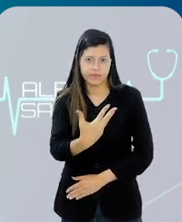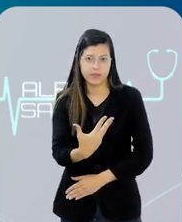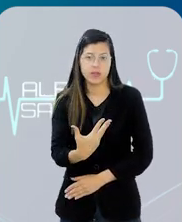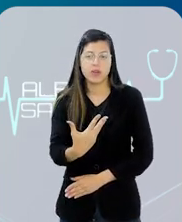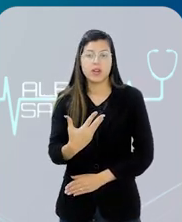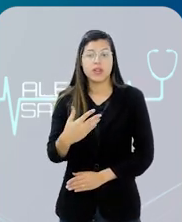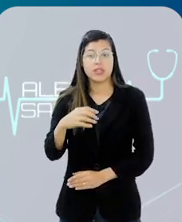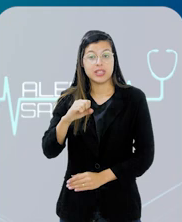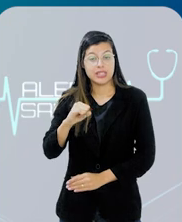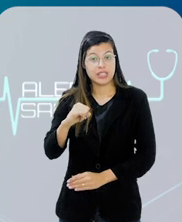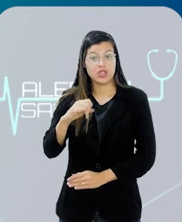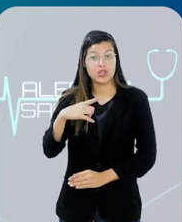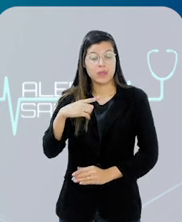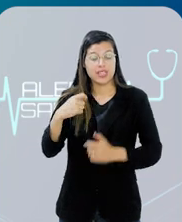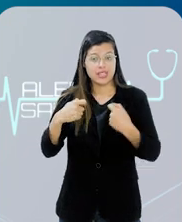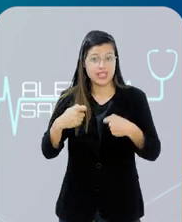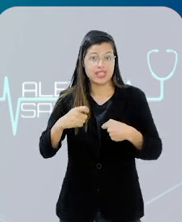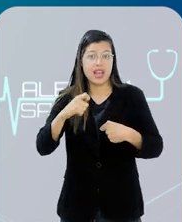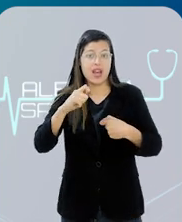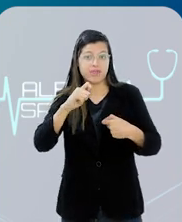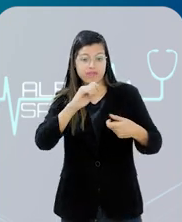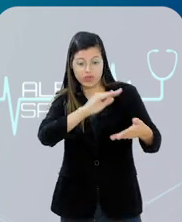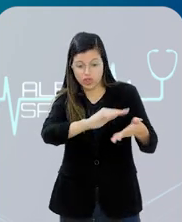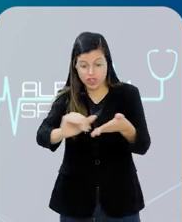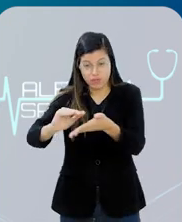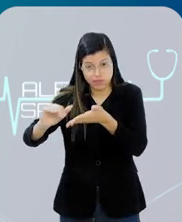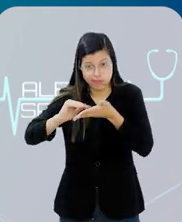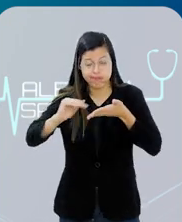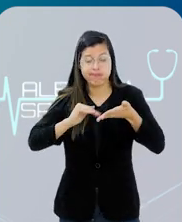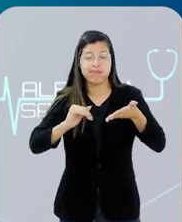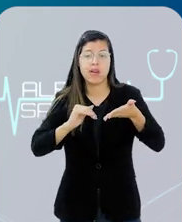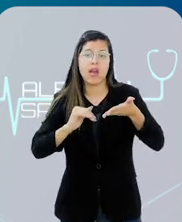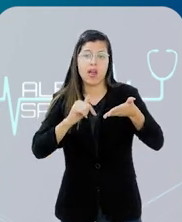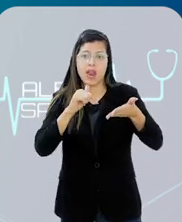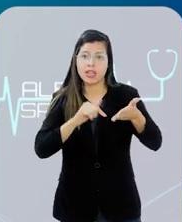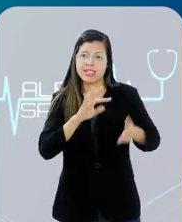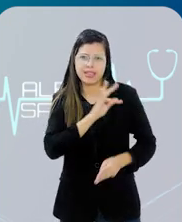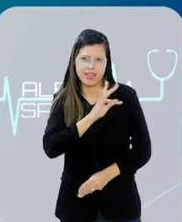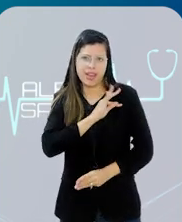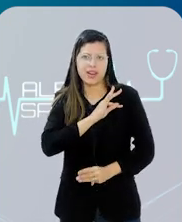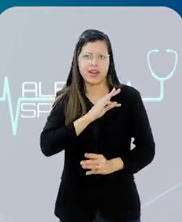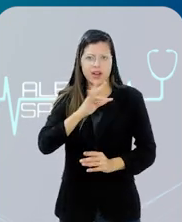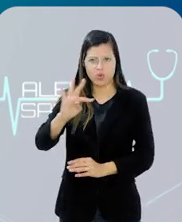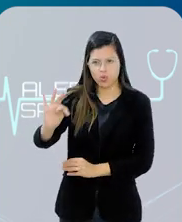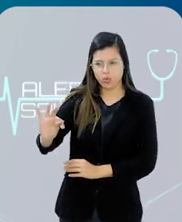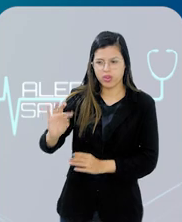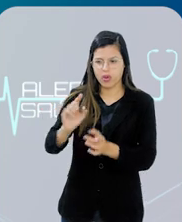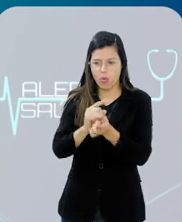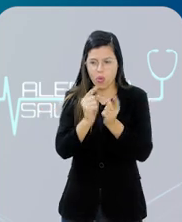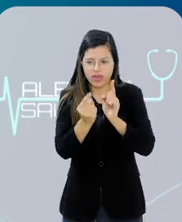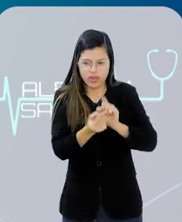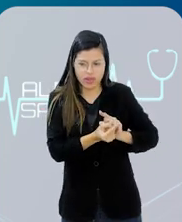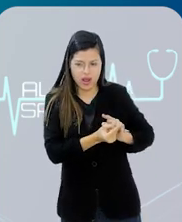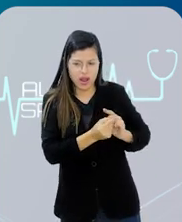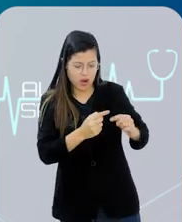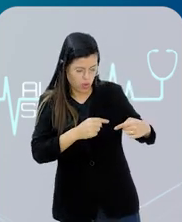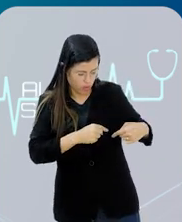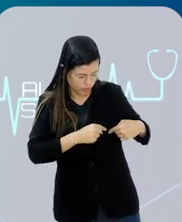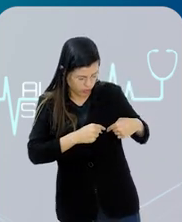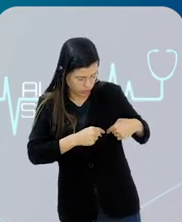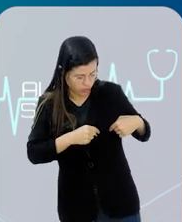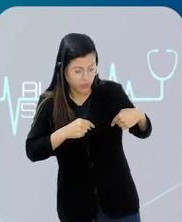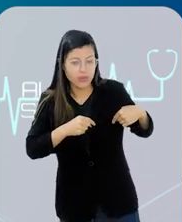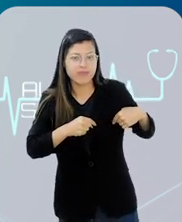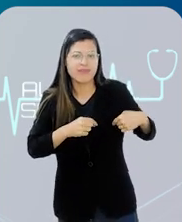para as grandes reduções, o T invertido ele acaba sendo mais fácil a gente acomodar melhor as